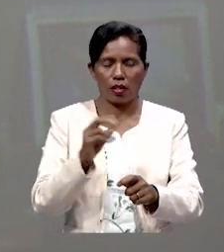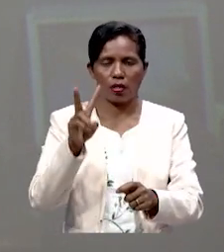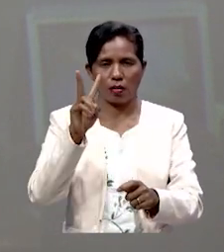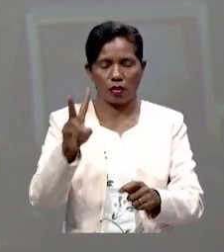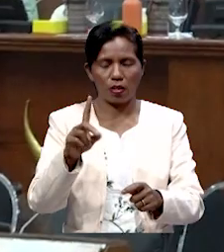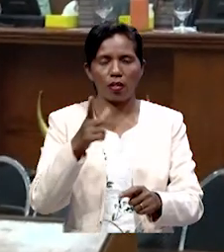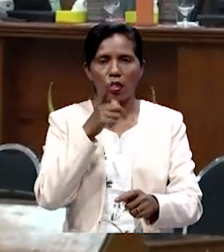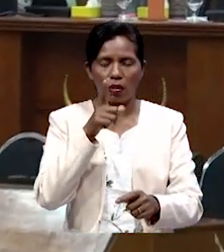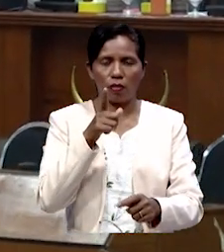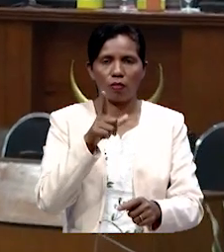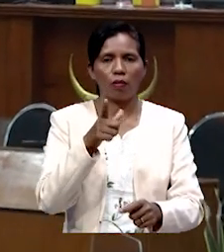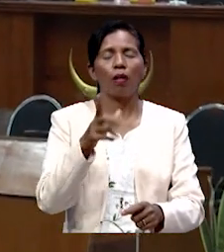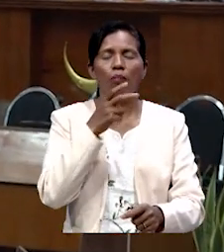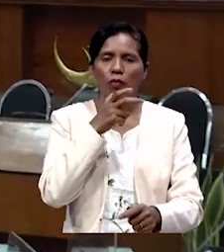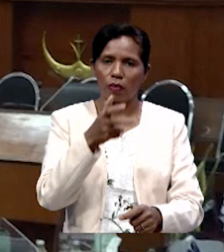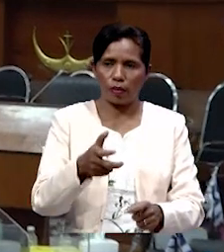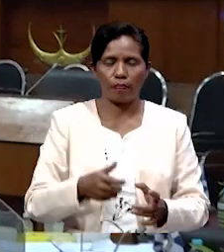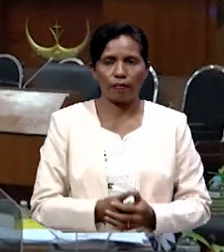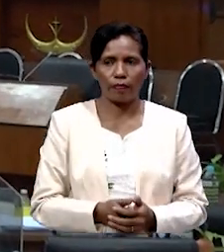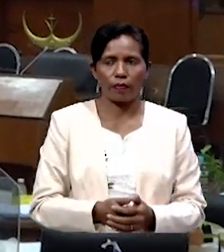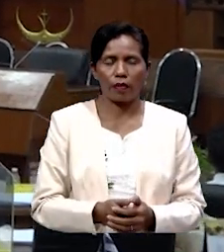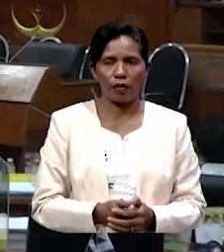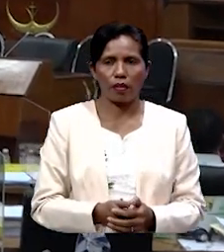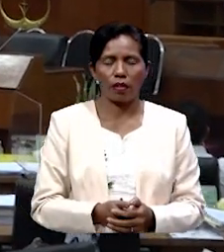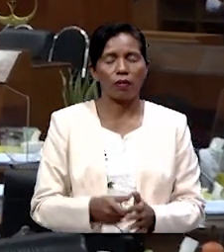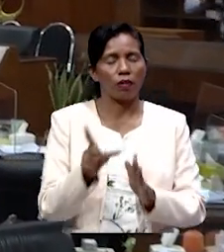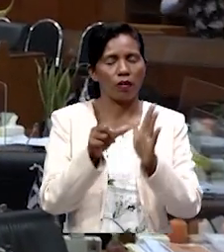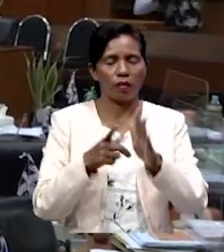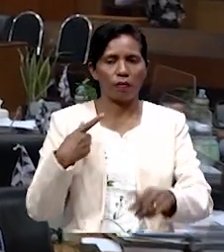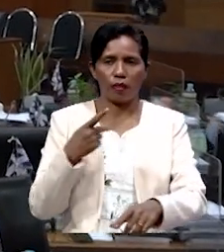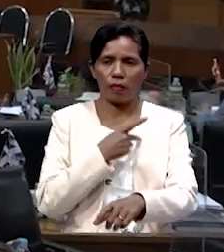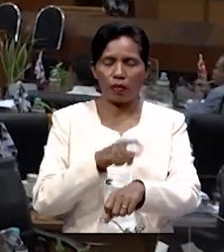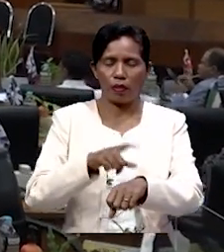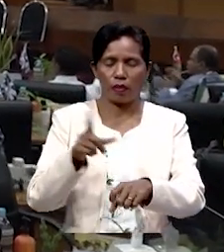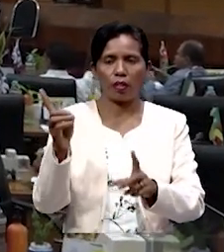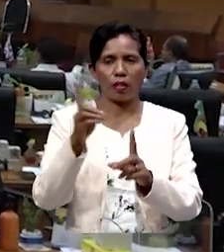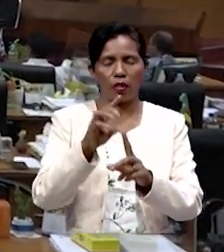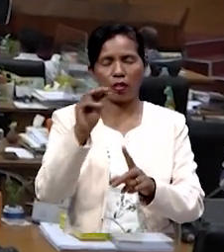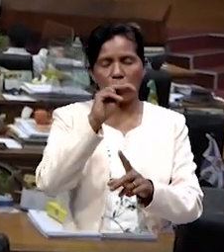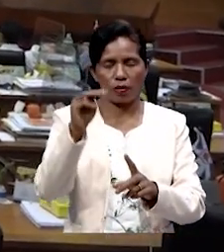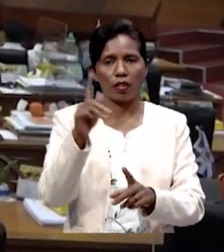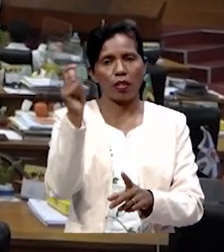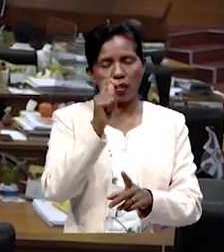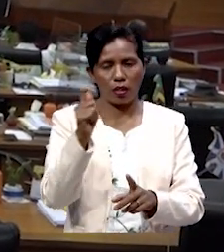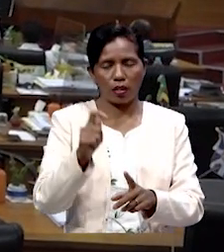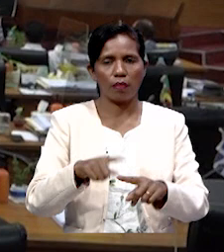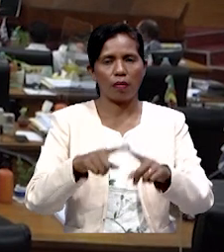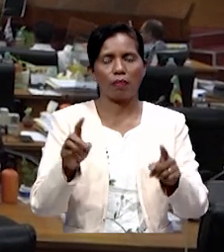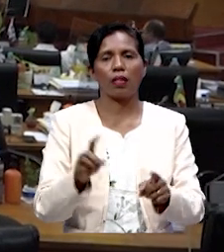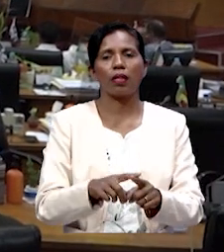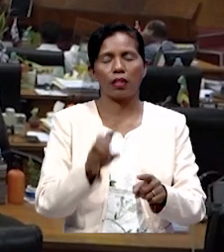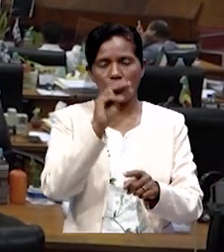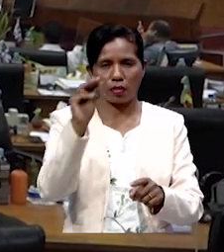língua portuguesa. Do regimento do Parlamento Nacional, sessão plenária realiza e aloram segunda no terça, mas bem aloram